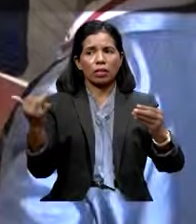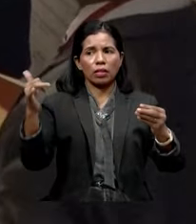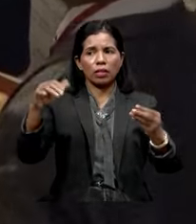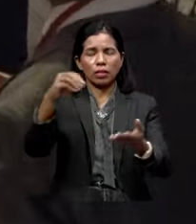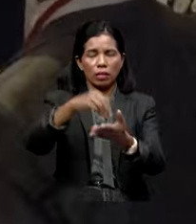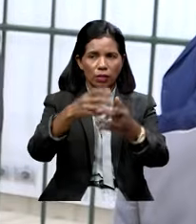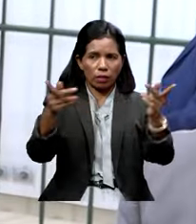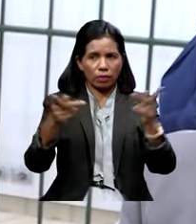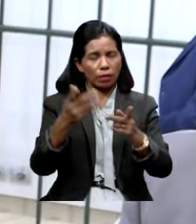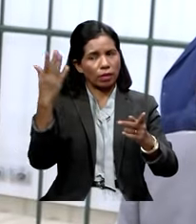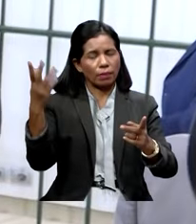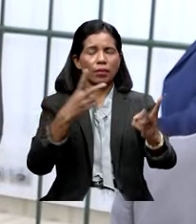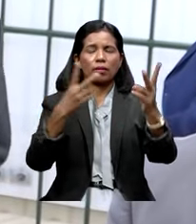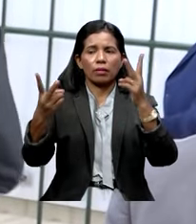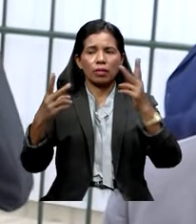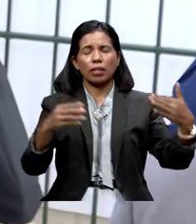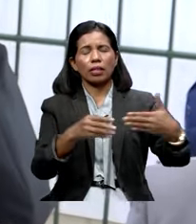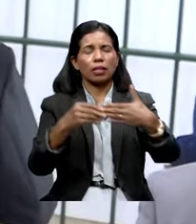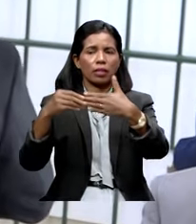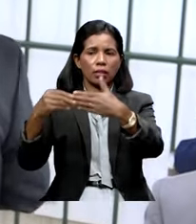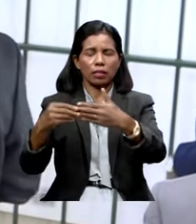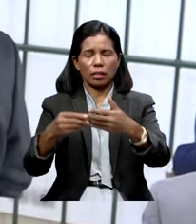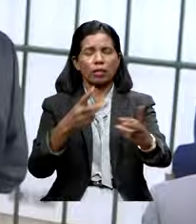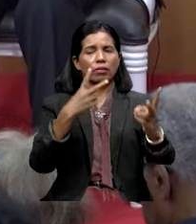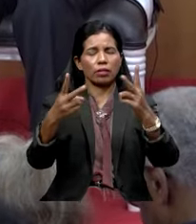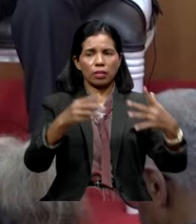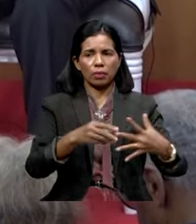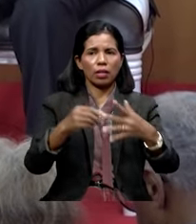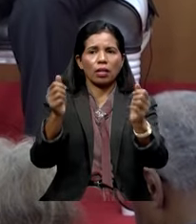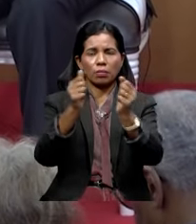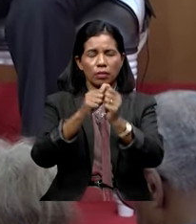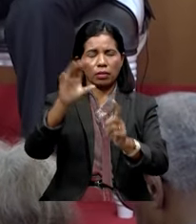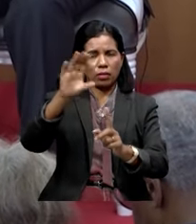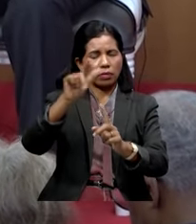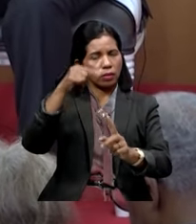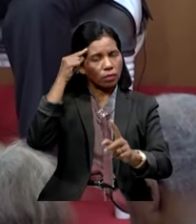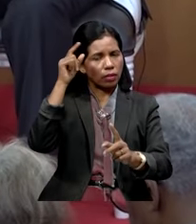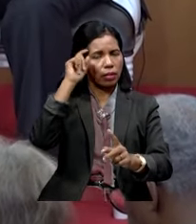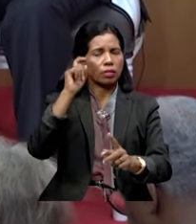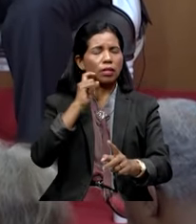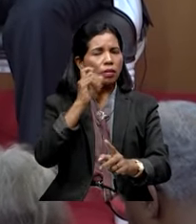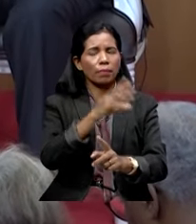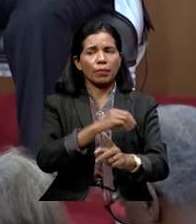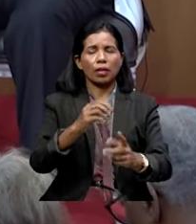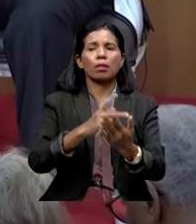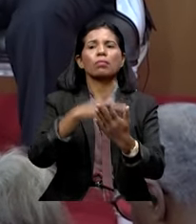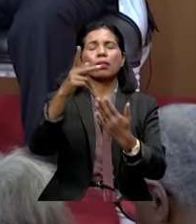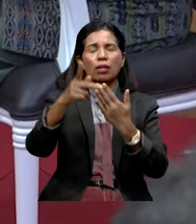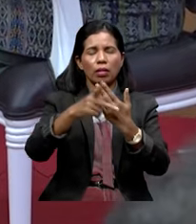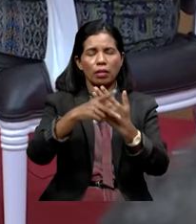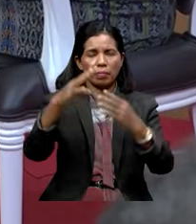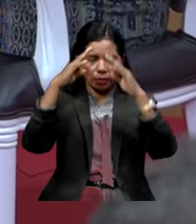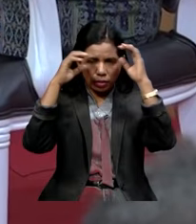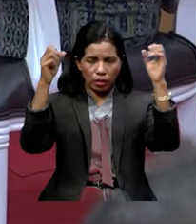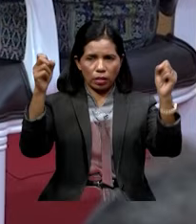Fátima Refere. Além da visita, a líder ONU Nemos, Saibainaka Especial, Muto Kosefi, Governo, Kairala Sana Guzmão e a programa Presidente Horta Show